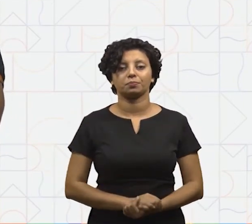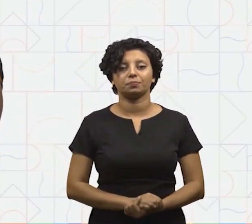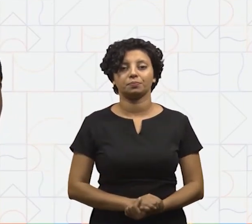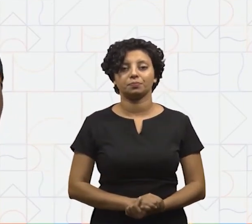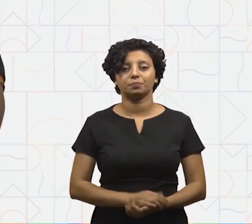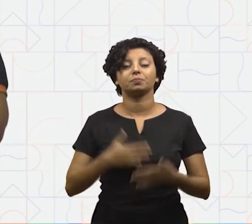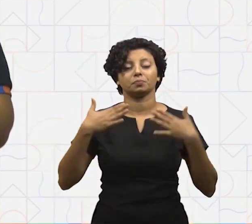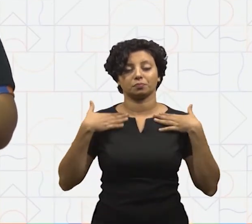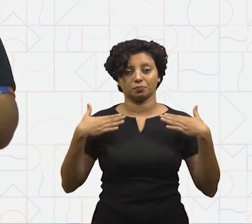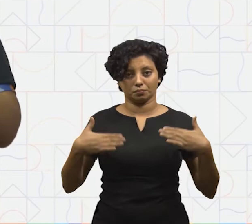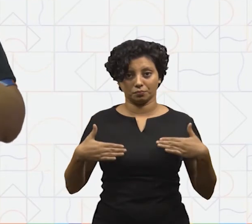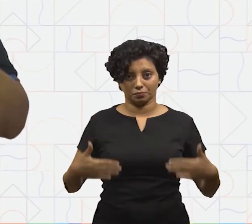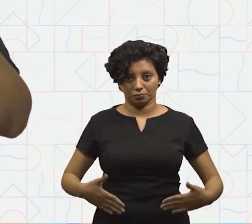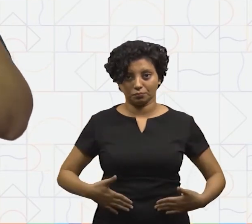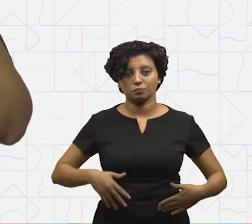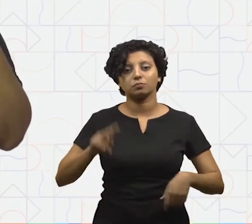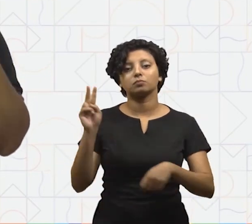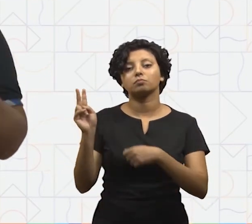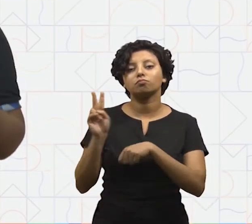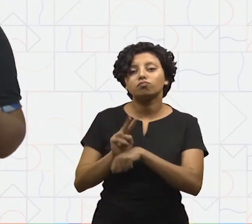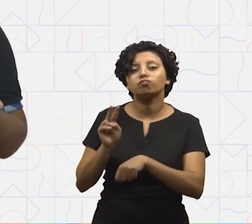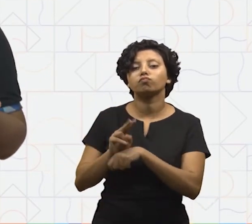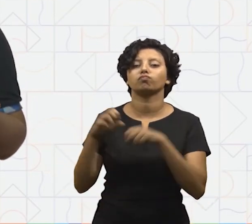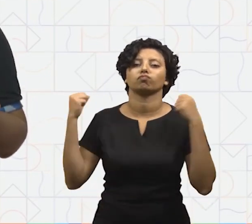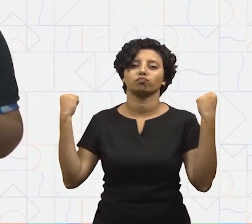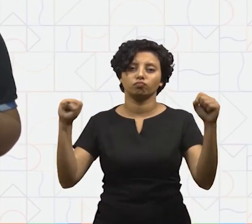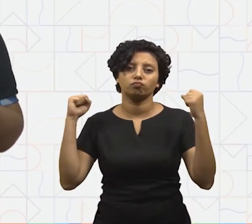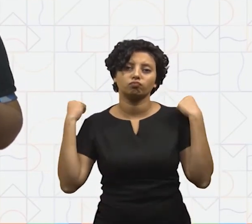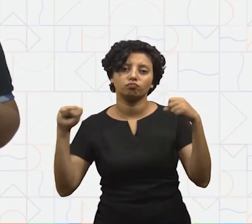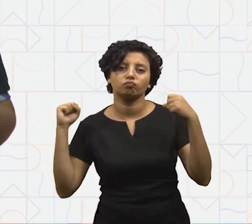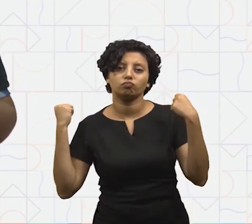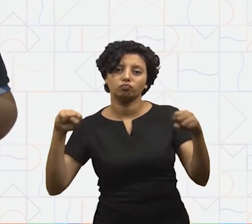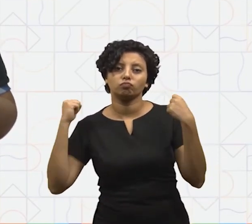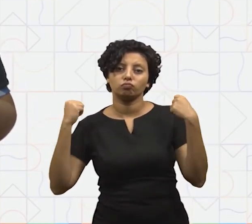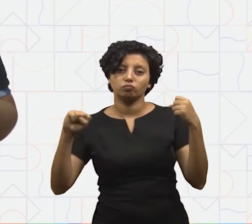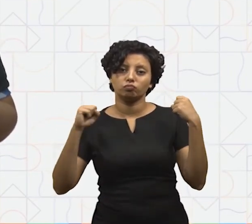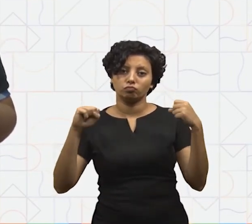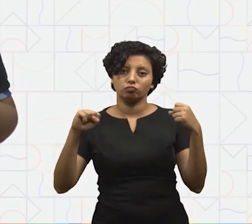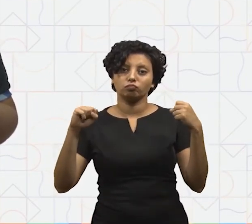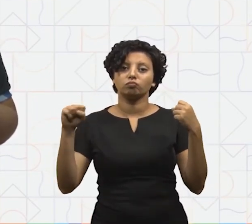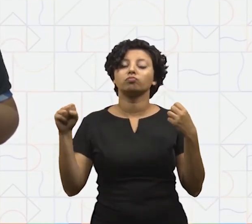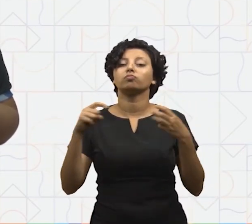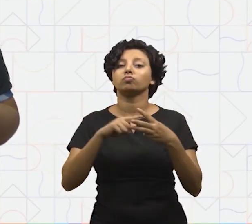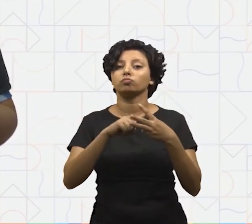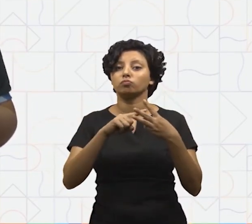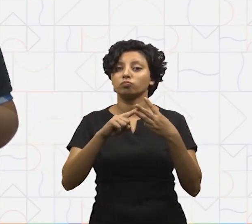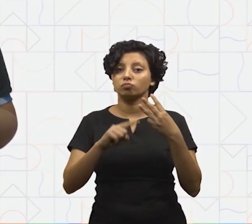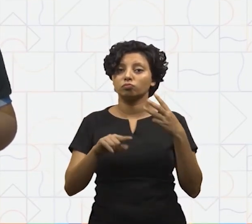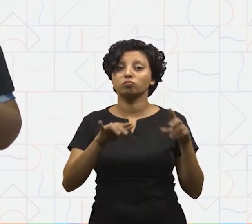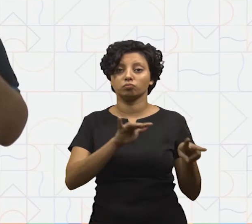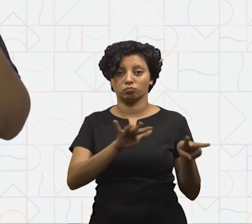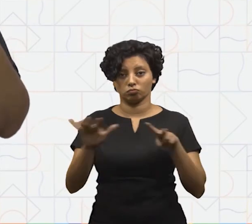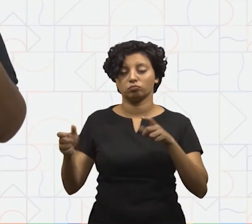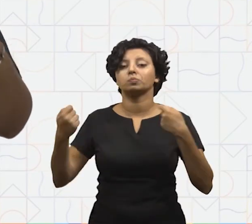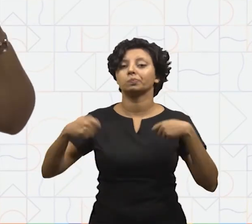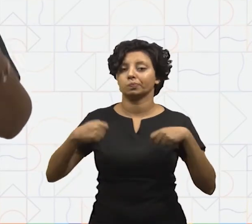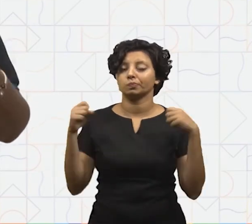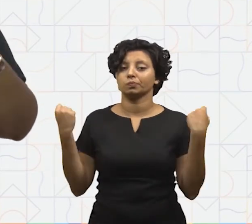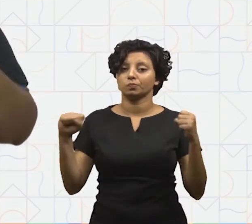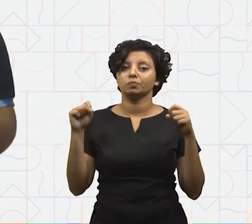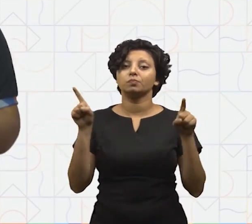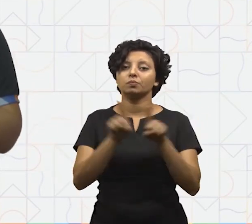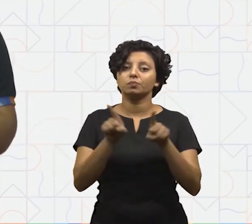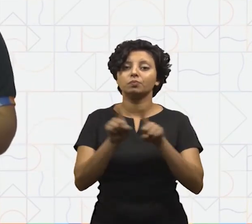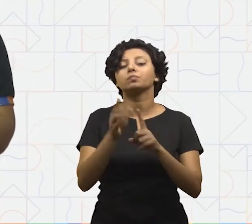O físico, cuidamos com exercícios físicos regulares, isto é, 3 vezes na semana e com uma